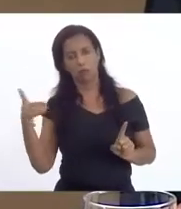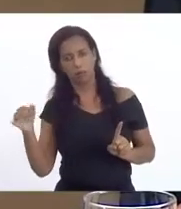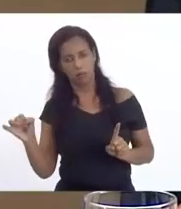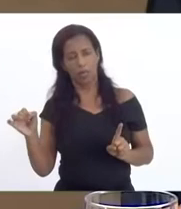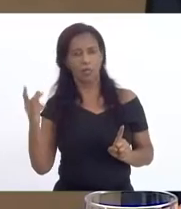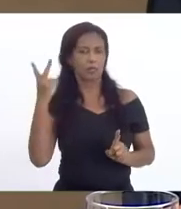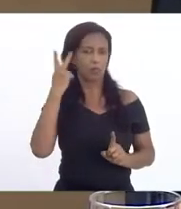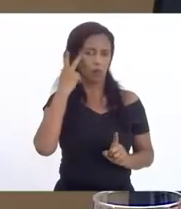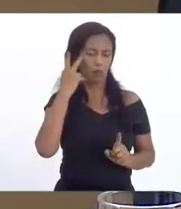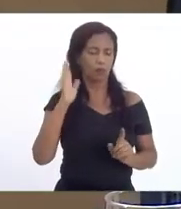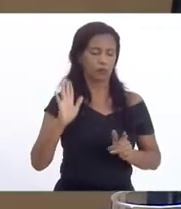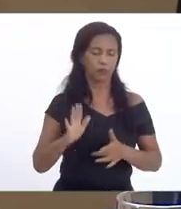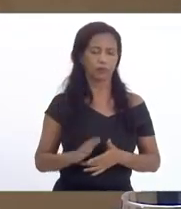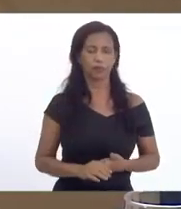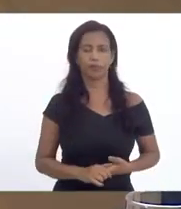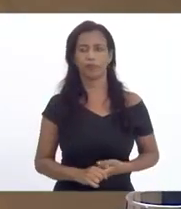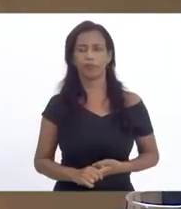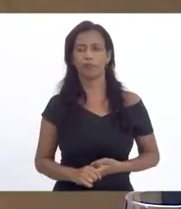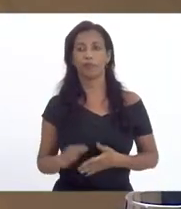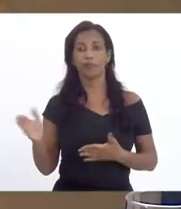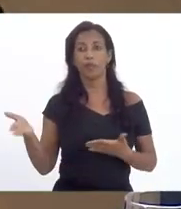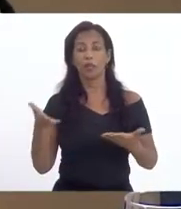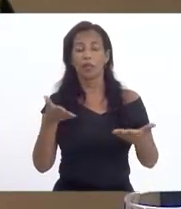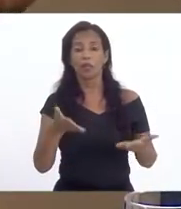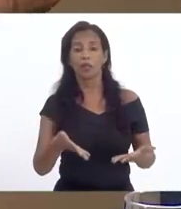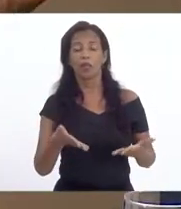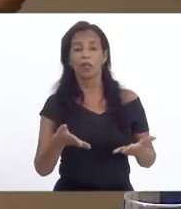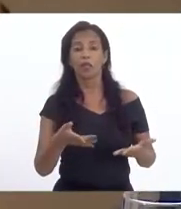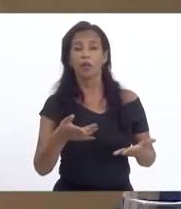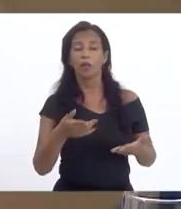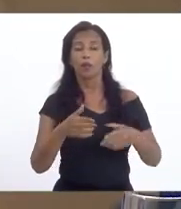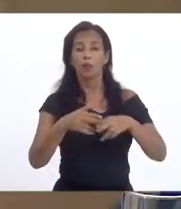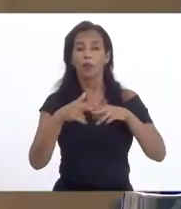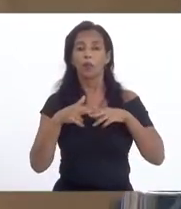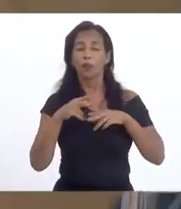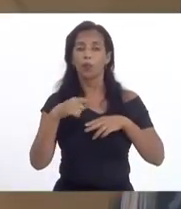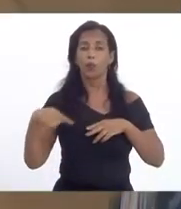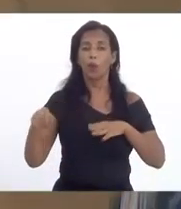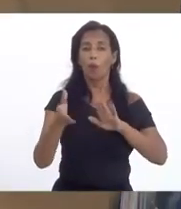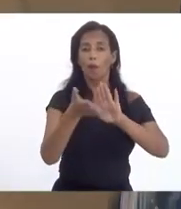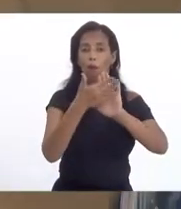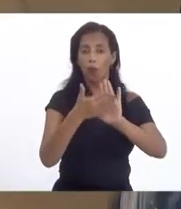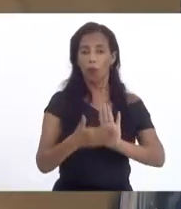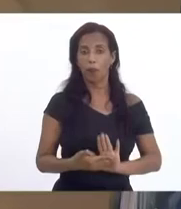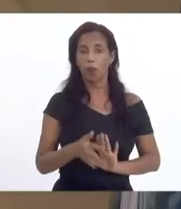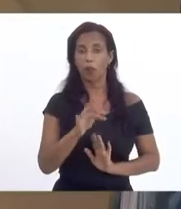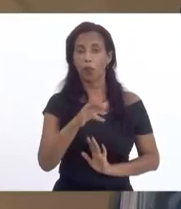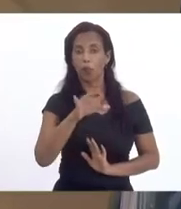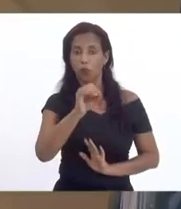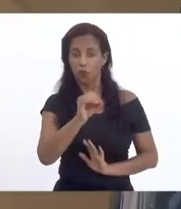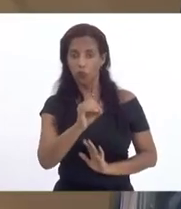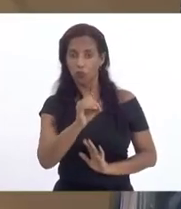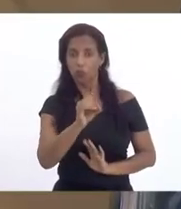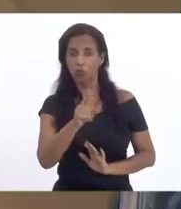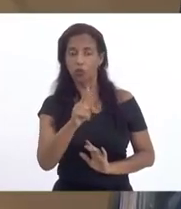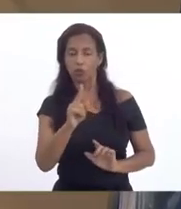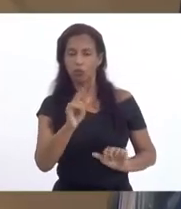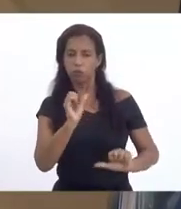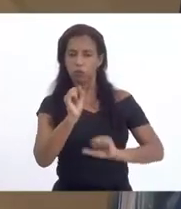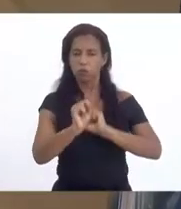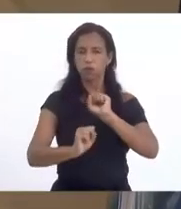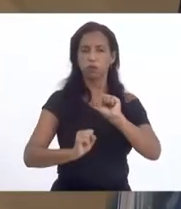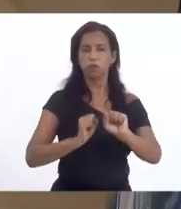São Paulo. E a gente, por conta do que a gente propôs no fundo, na emenda condicional, na virada do